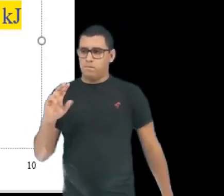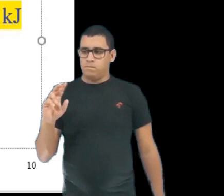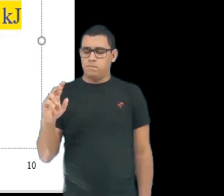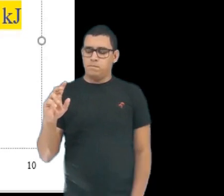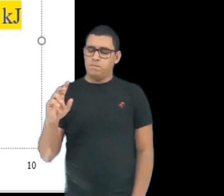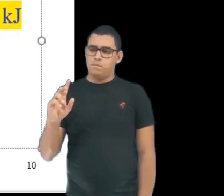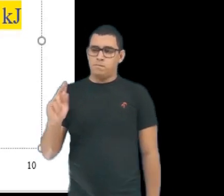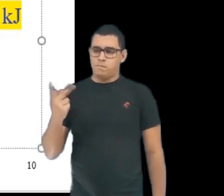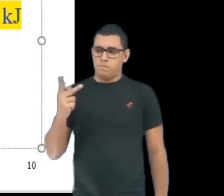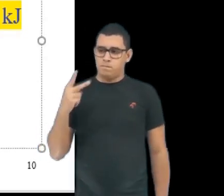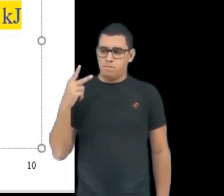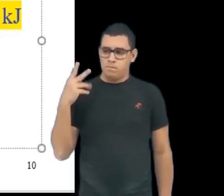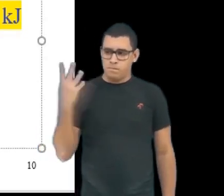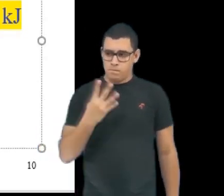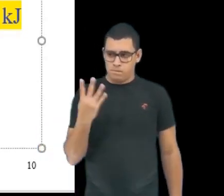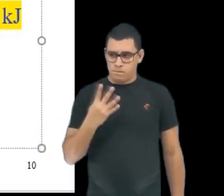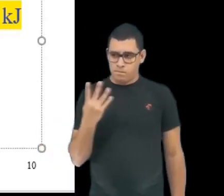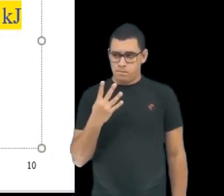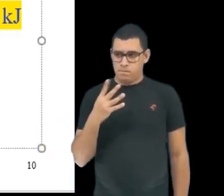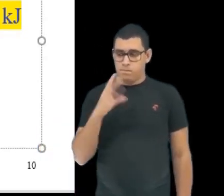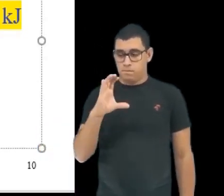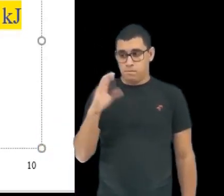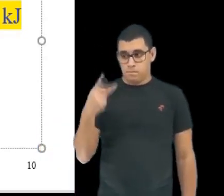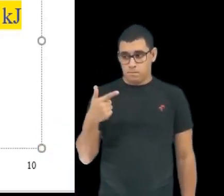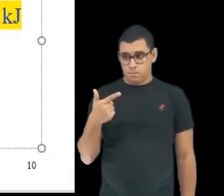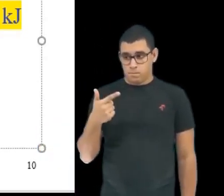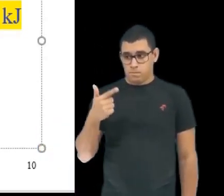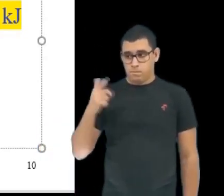eteno, C2H4